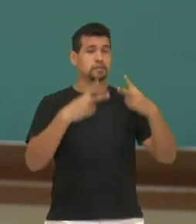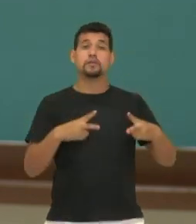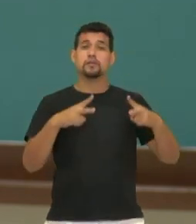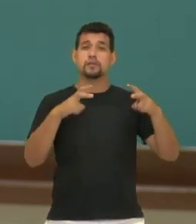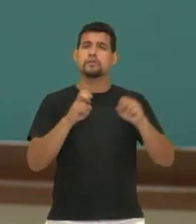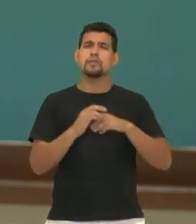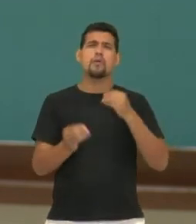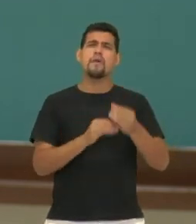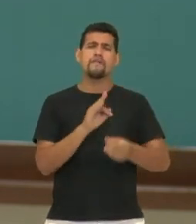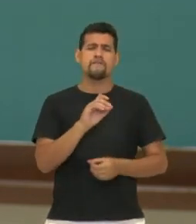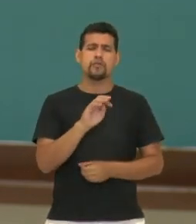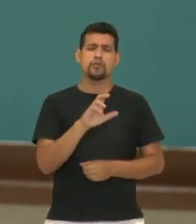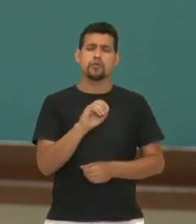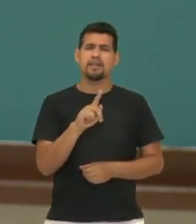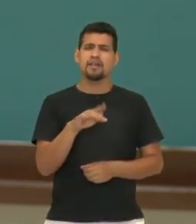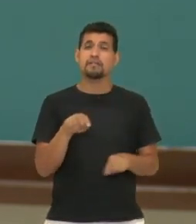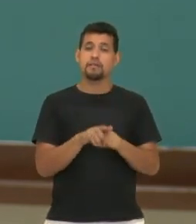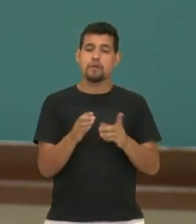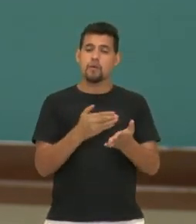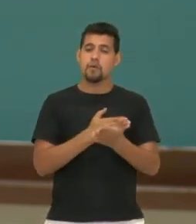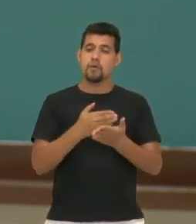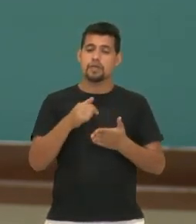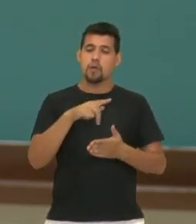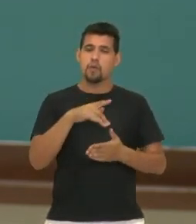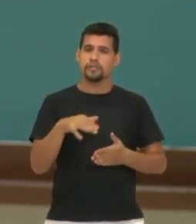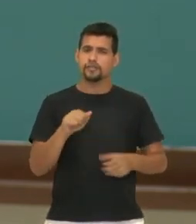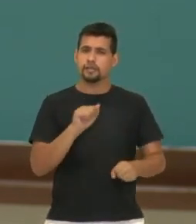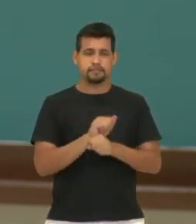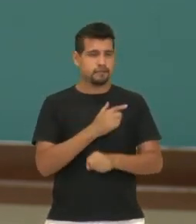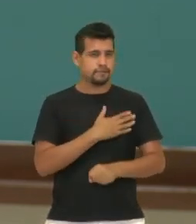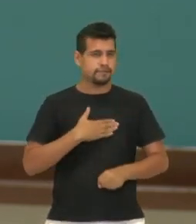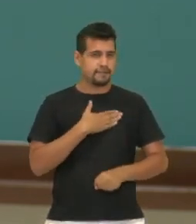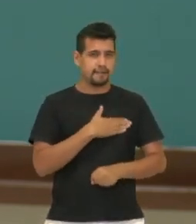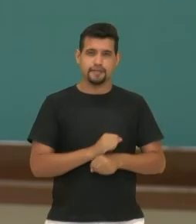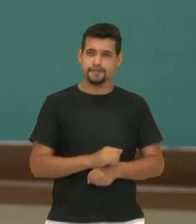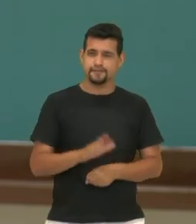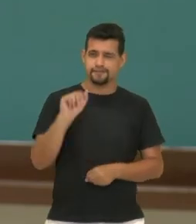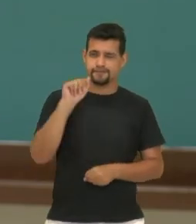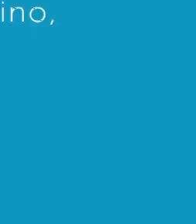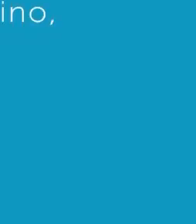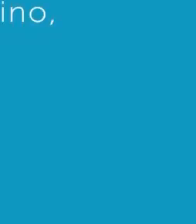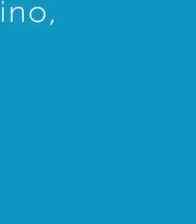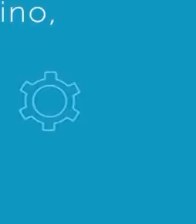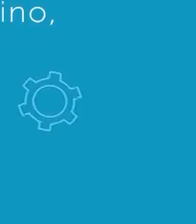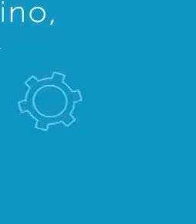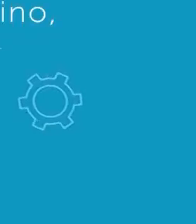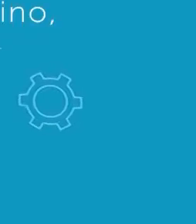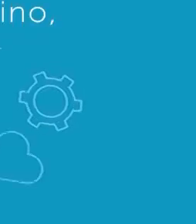efeito fotoelétrico e o início da quântica. Espero que vocês tenham gostado e até breve.